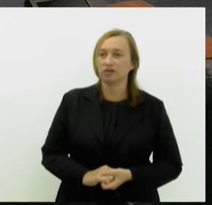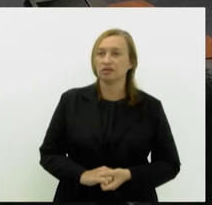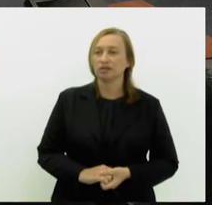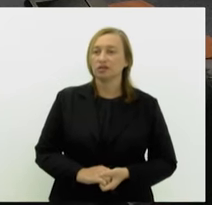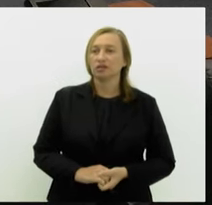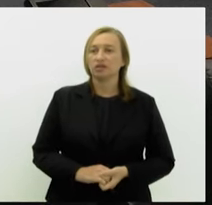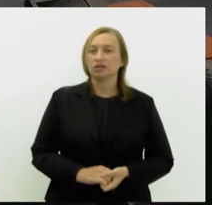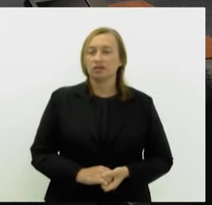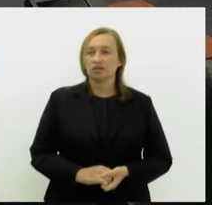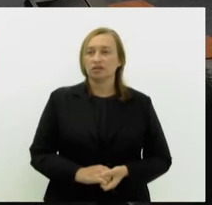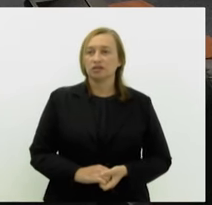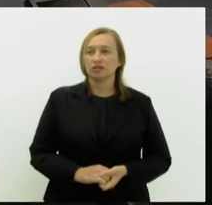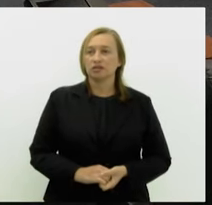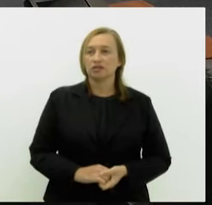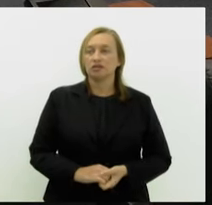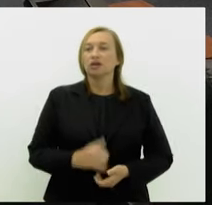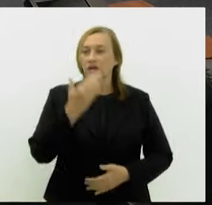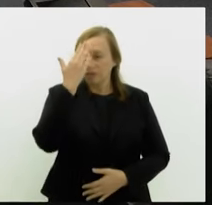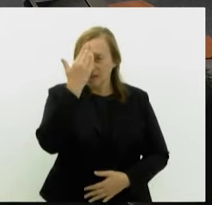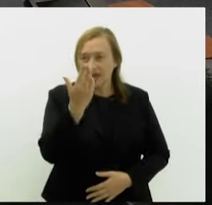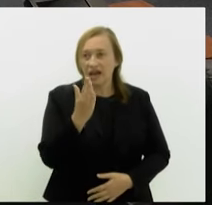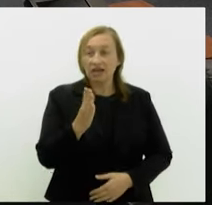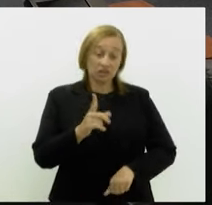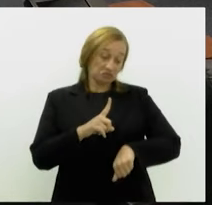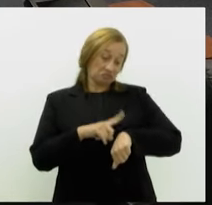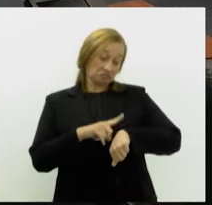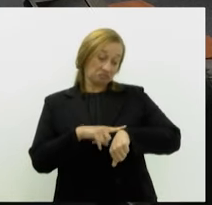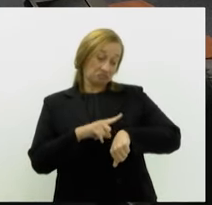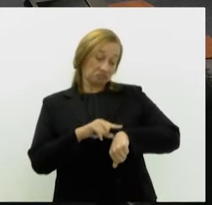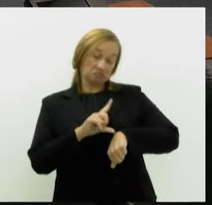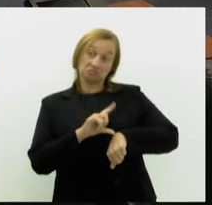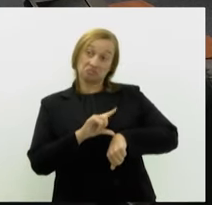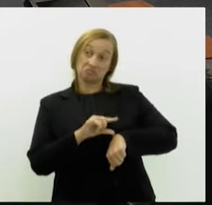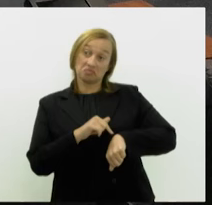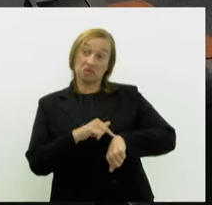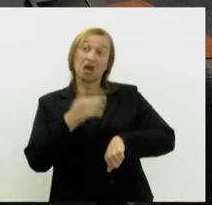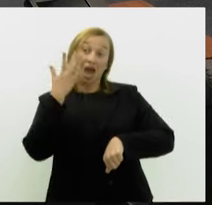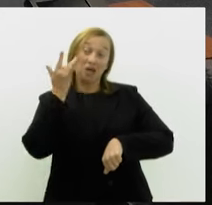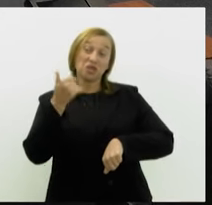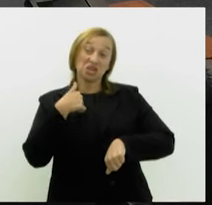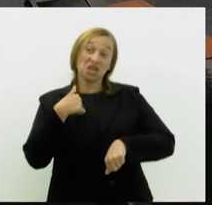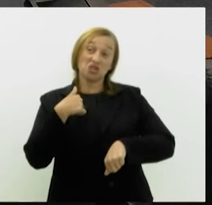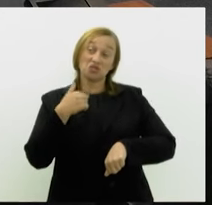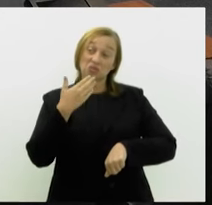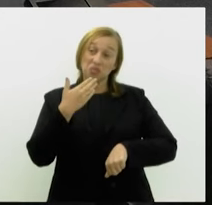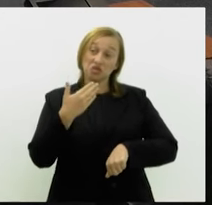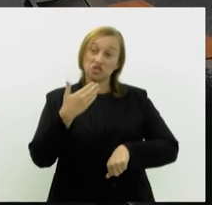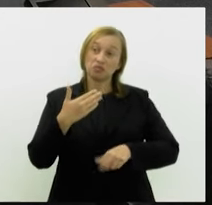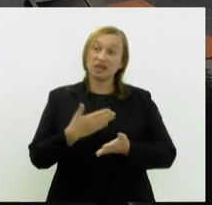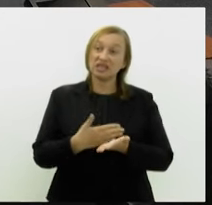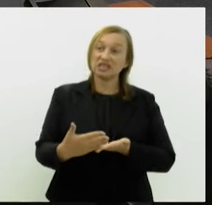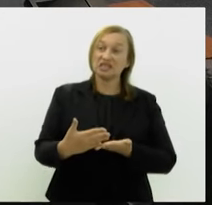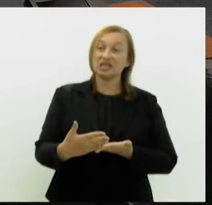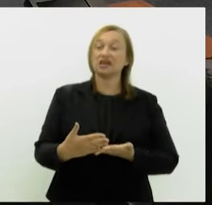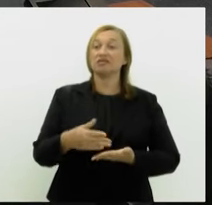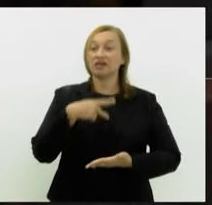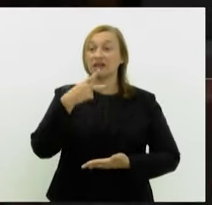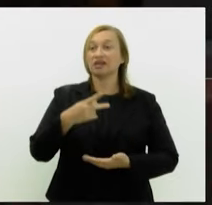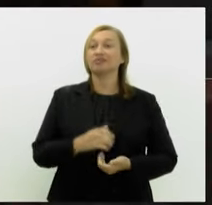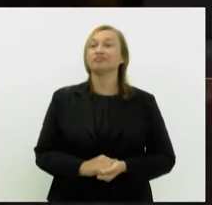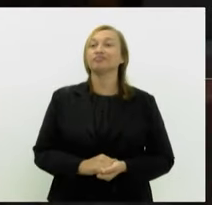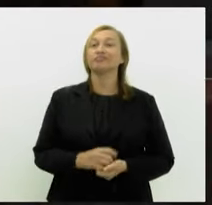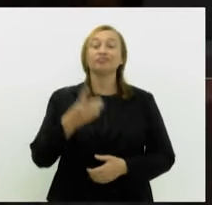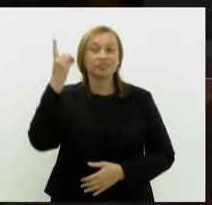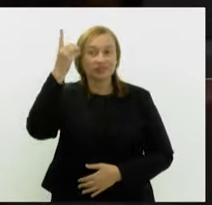escrito. Você quer falar? Muito obrigado, já está a hora bem avançada. Amanhã eu vou me inscrever no expediente inicial.